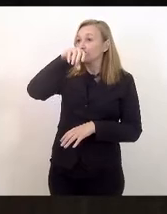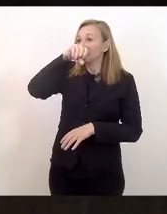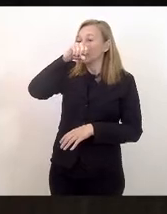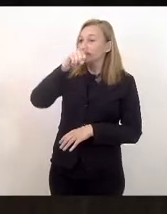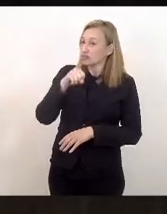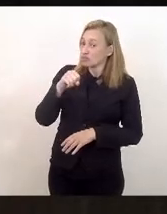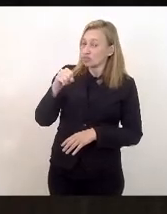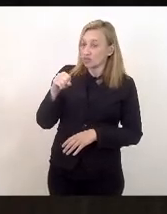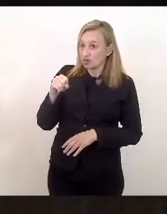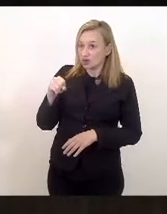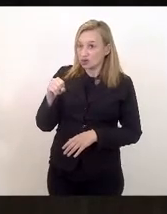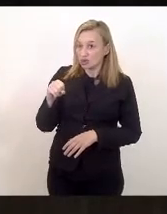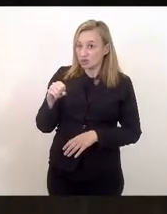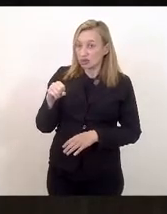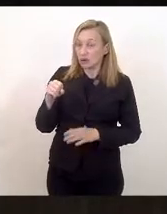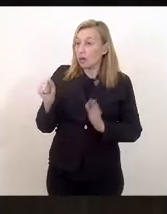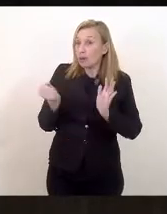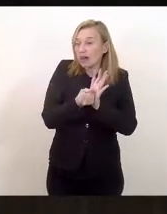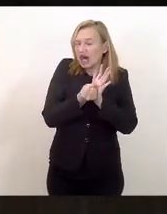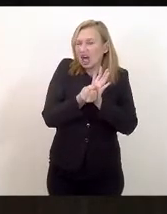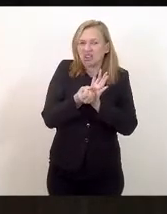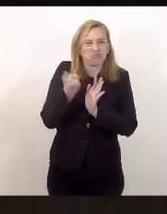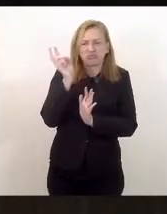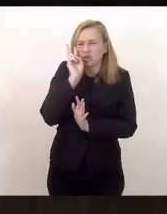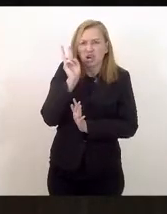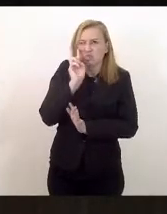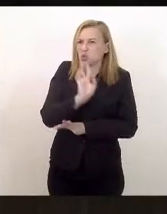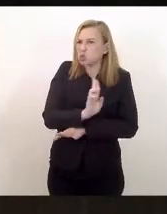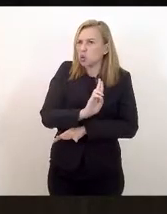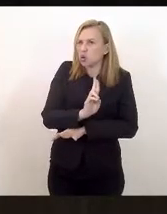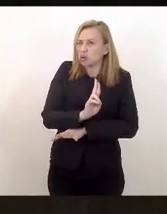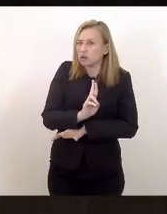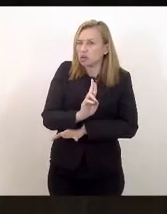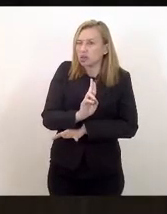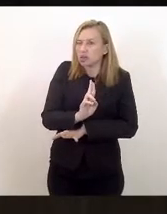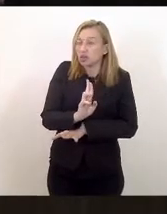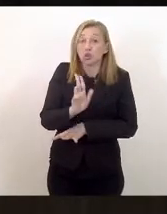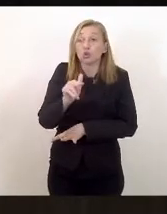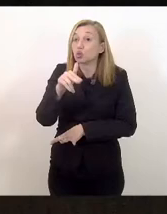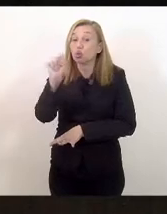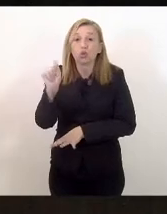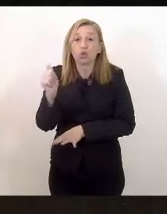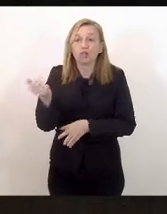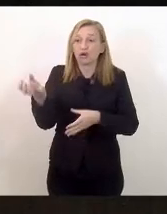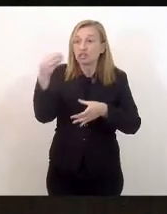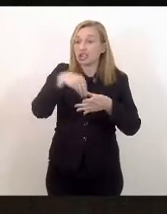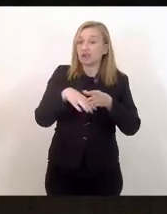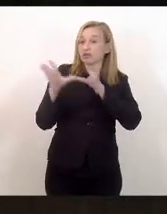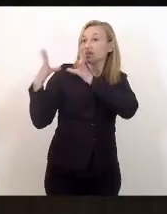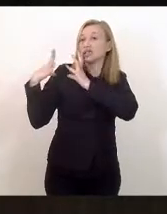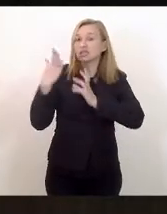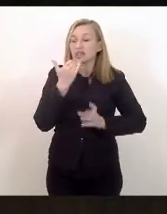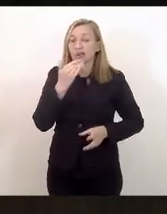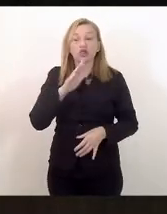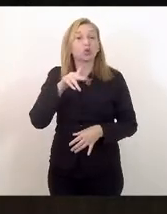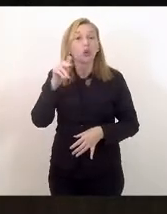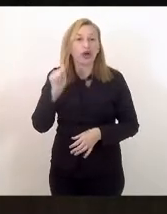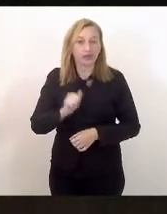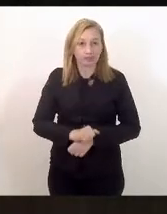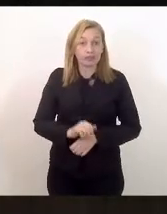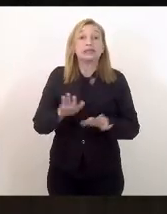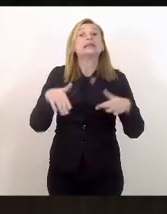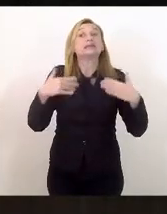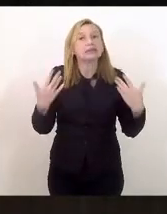sabonete com as marcas que eu não me lembro os nomes, nunca foram para a cesta básica do cidadão.